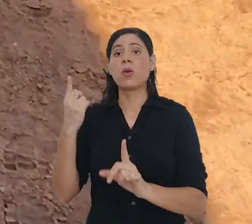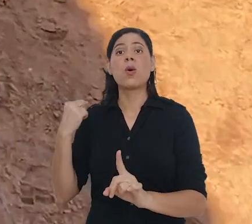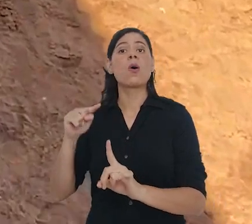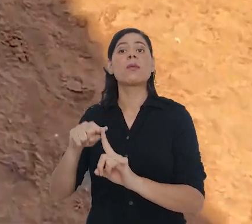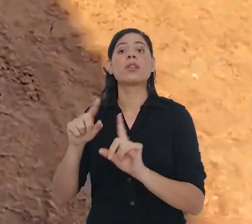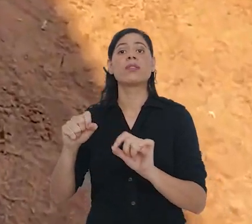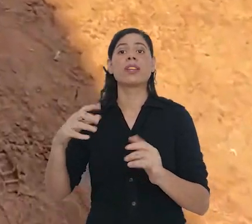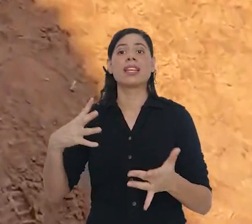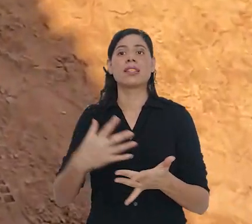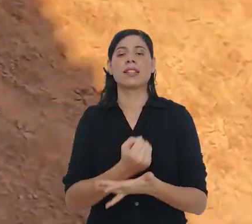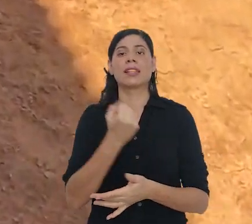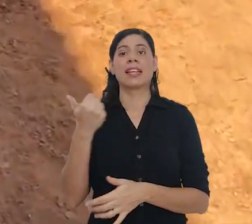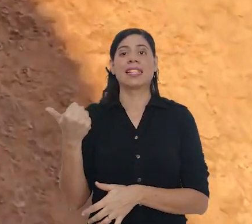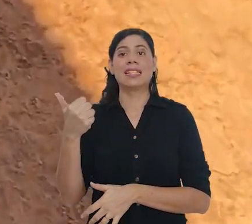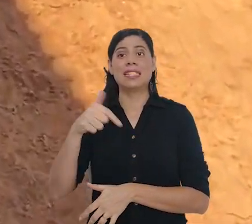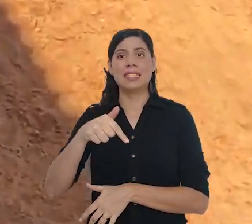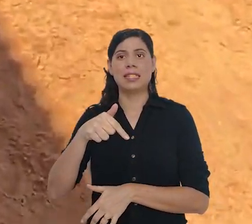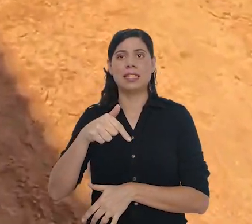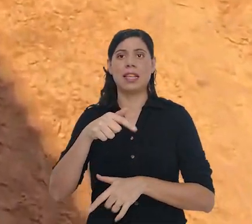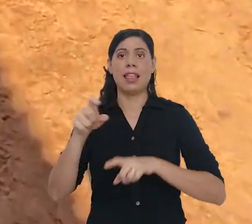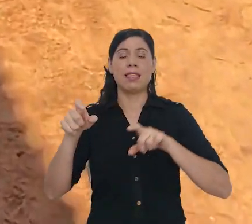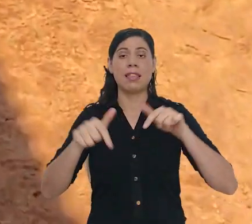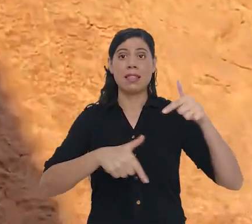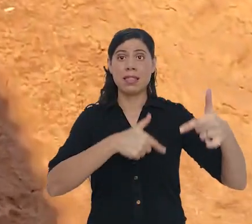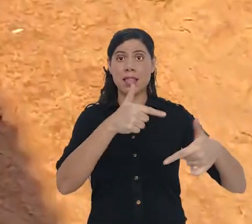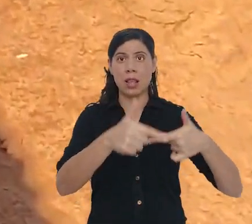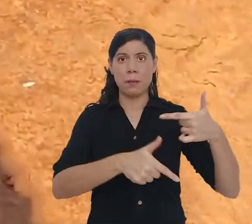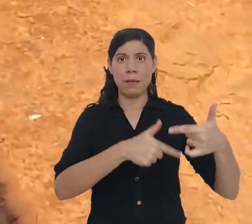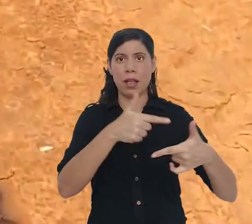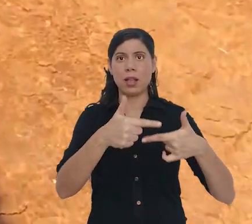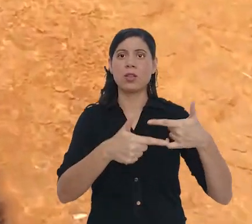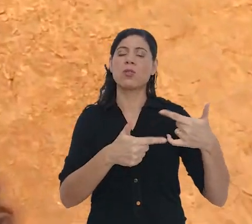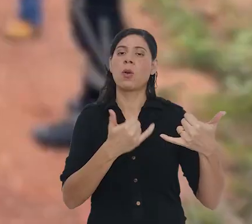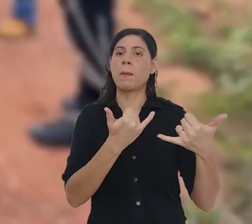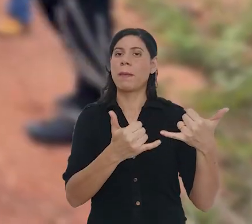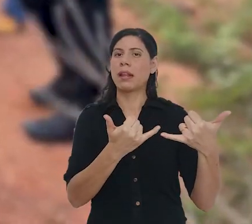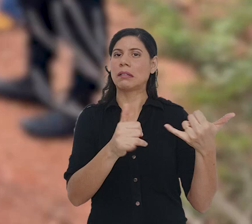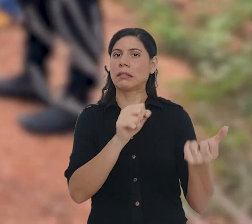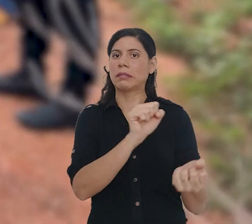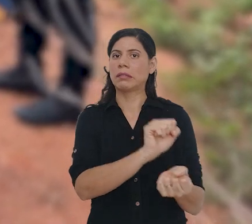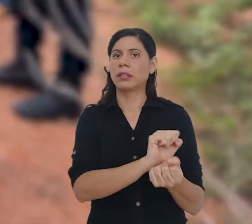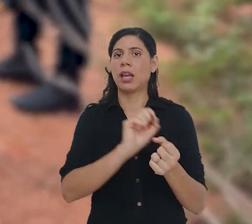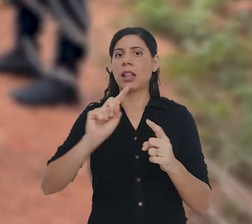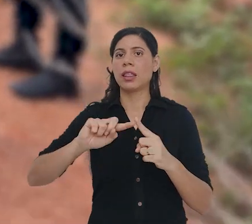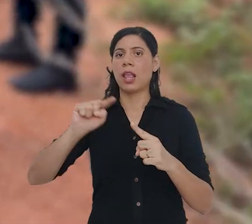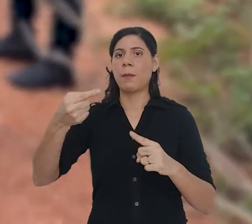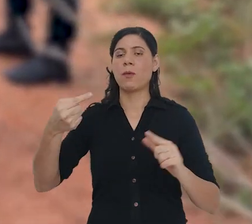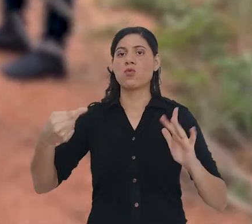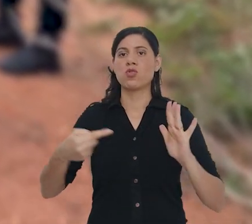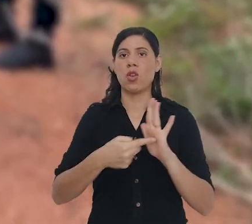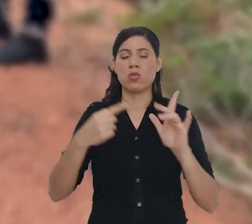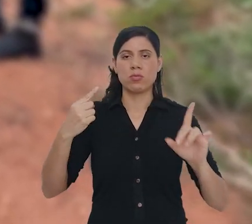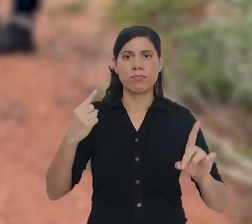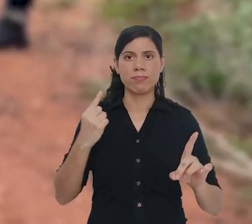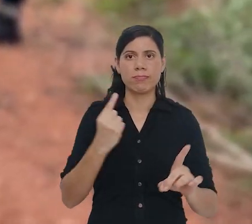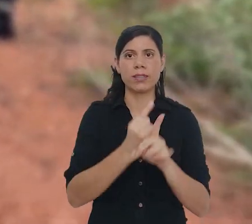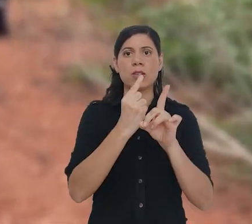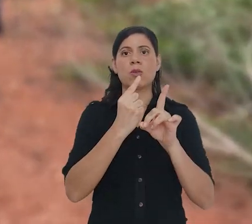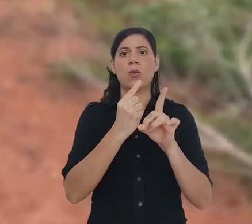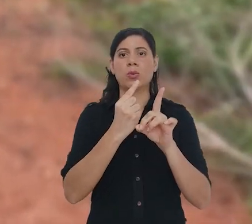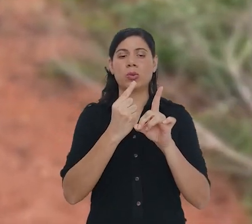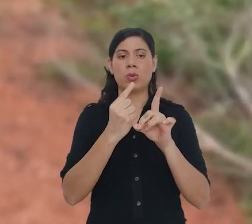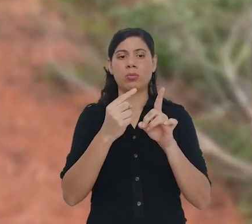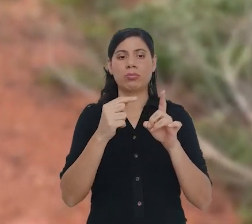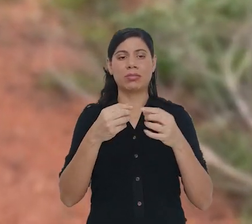resgatar 17 trabalhadores rurais em condições análogas à de escravo. Após uma denúncia, eles foram encontrados em